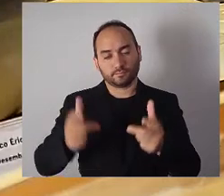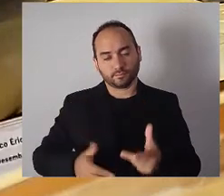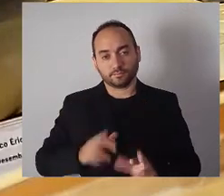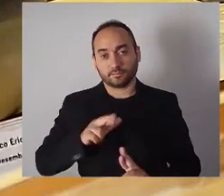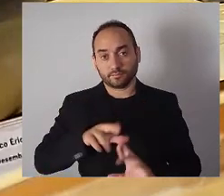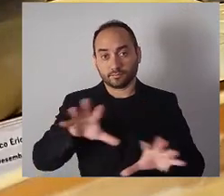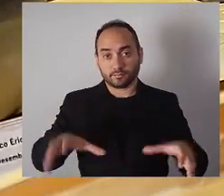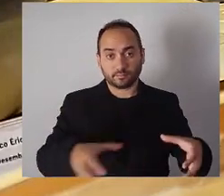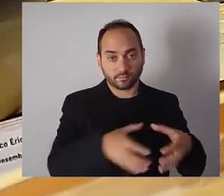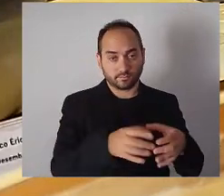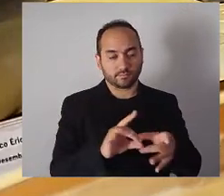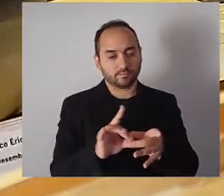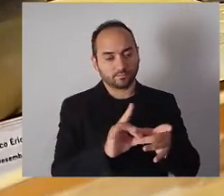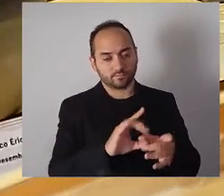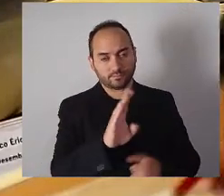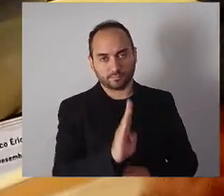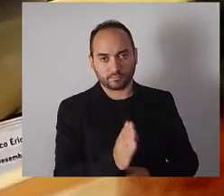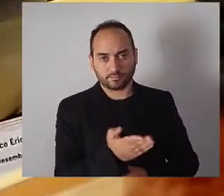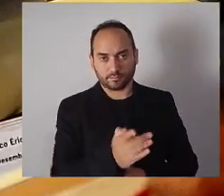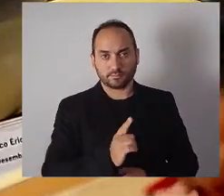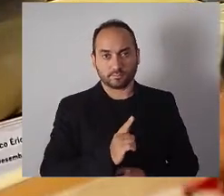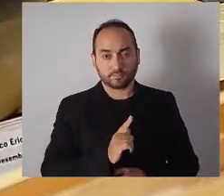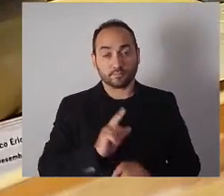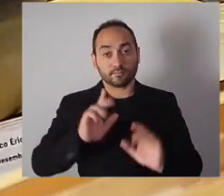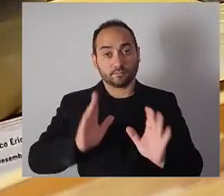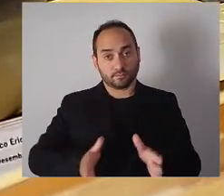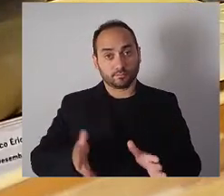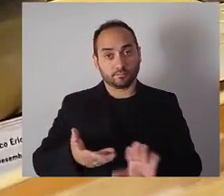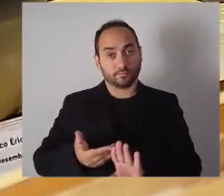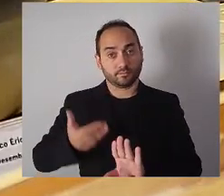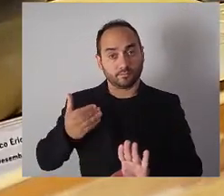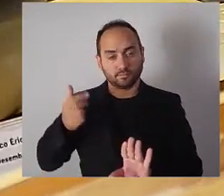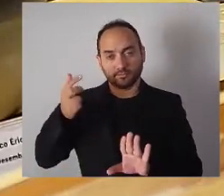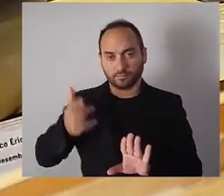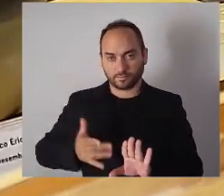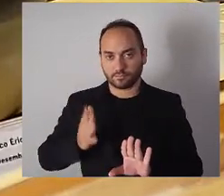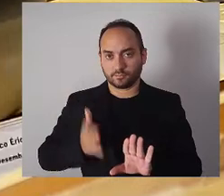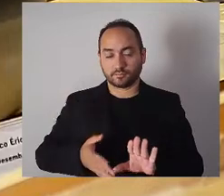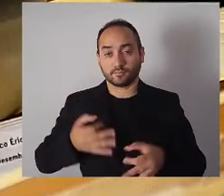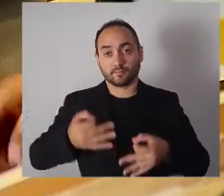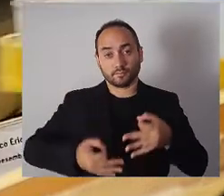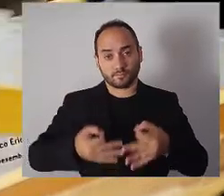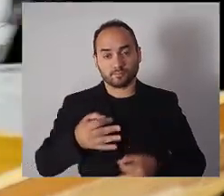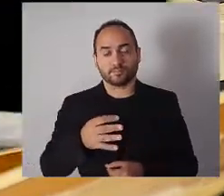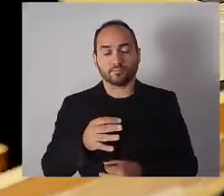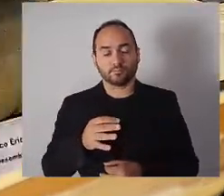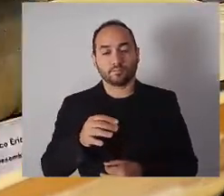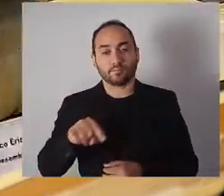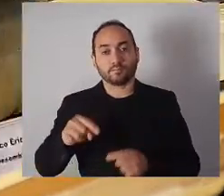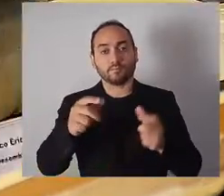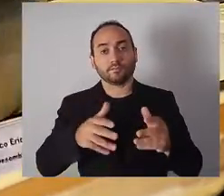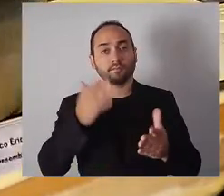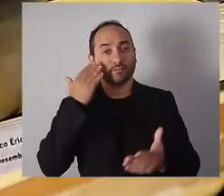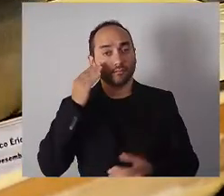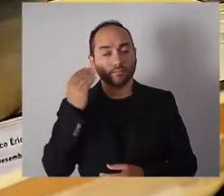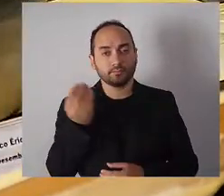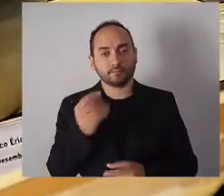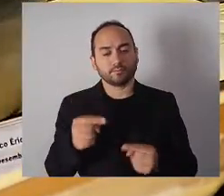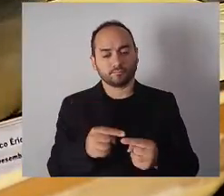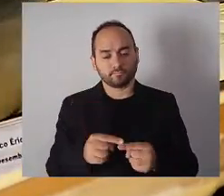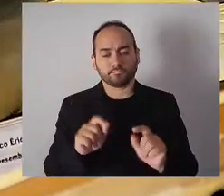fusão do União Brasil, como já restou apontado anteriormente, o próprio Tribunal Superior Eleitoral assentou entendimento nesse